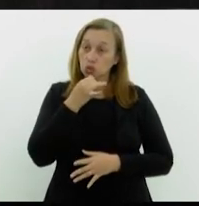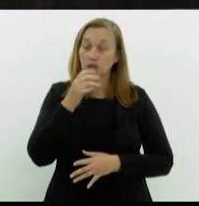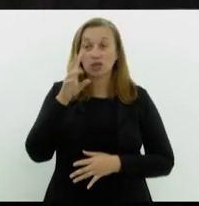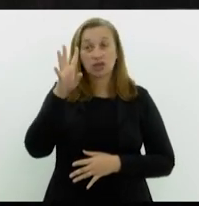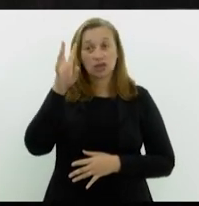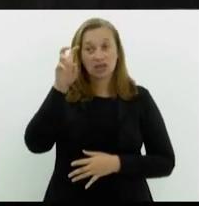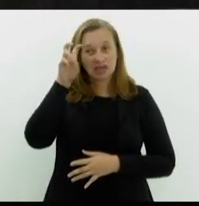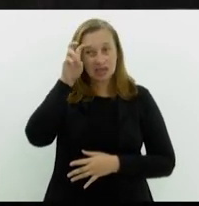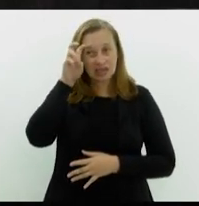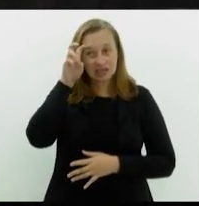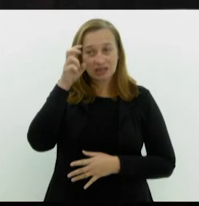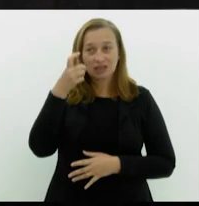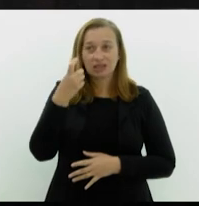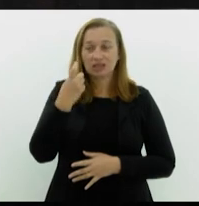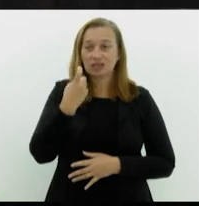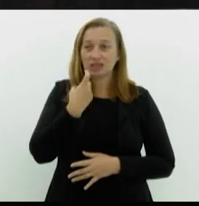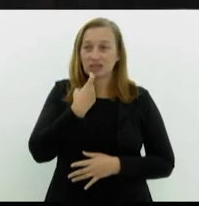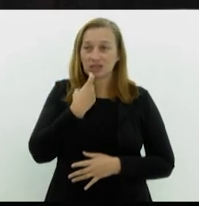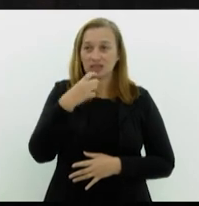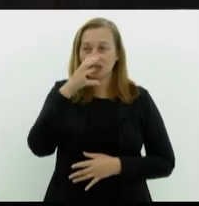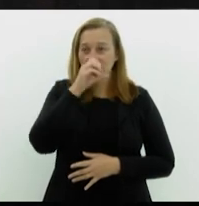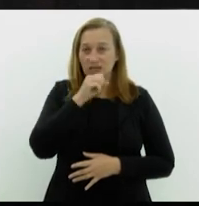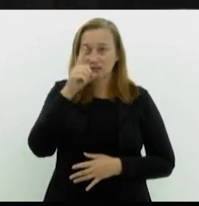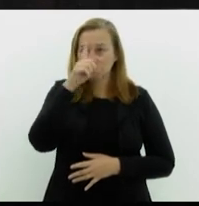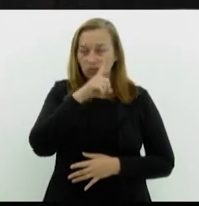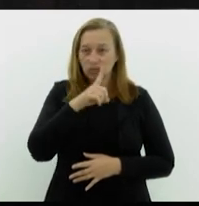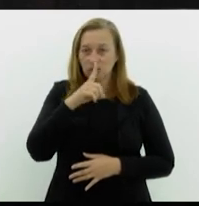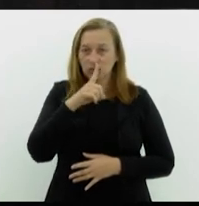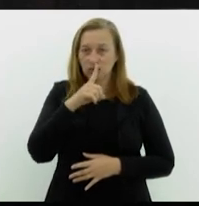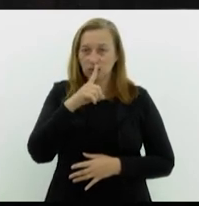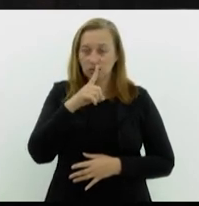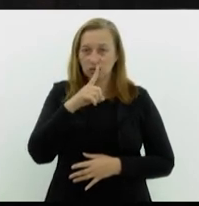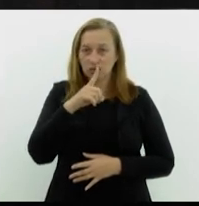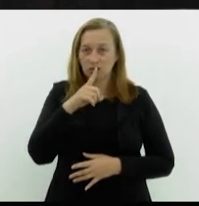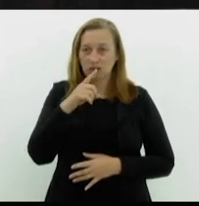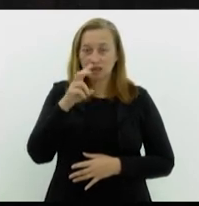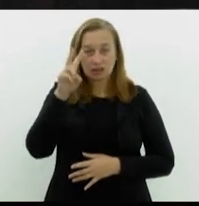domingo e segunda. É muito tempo de abstinência.